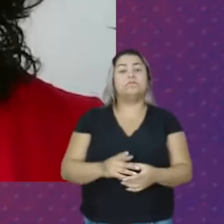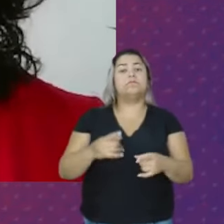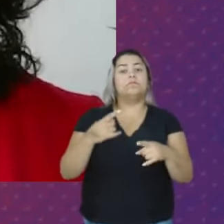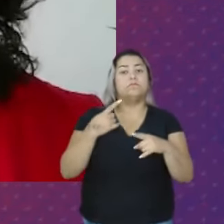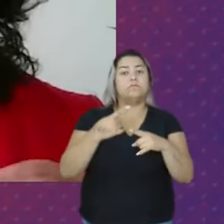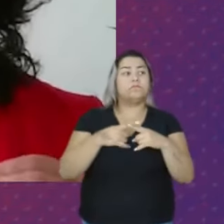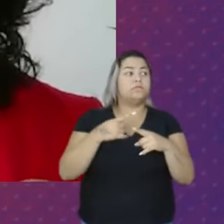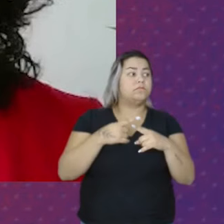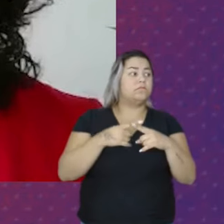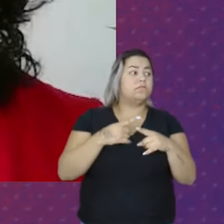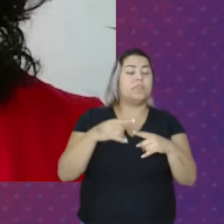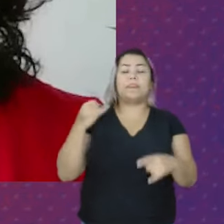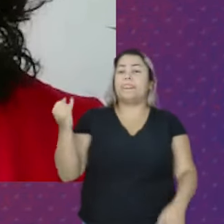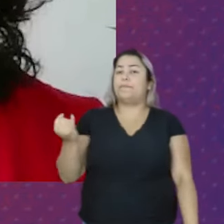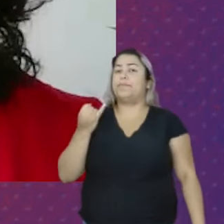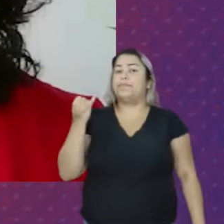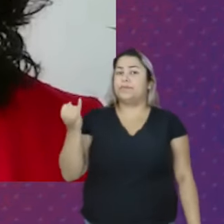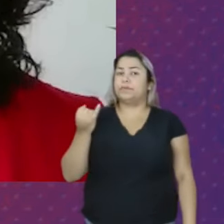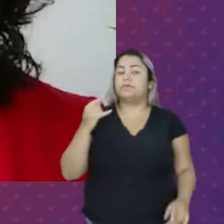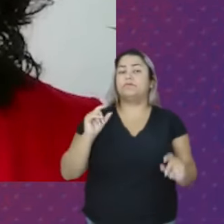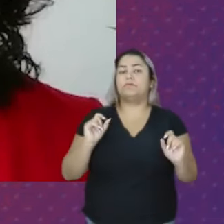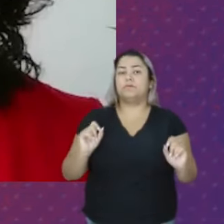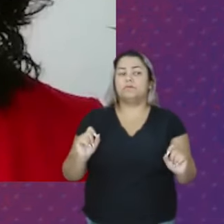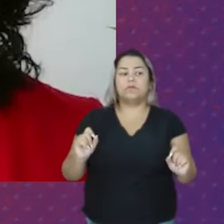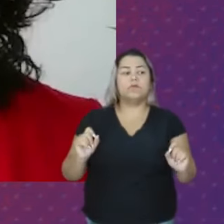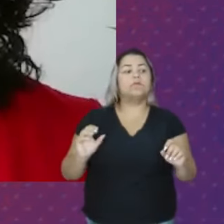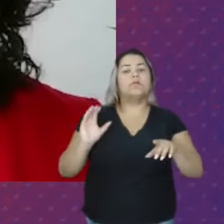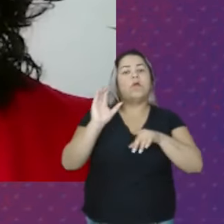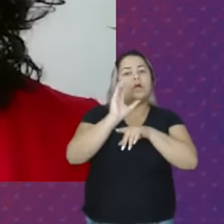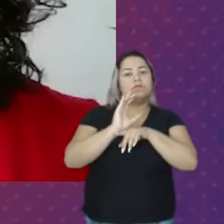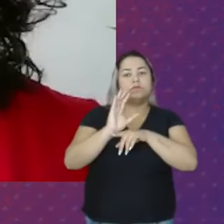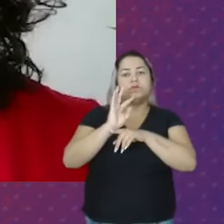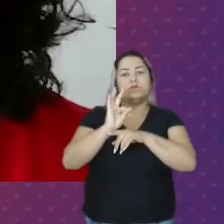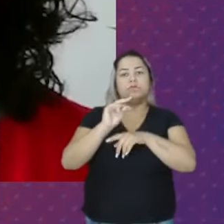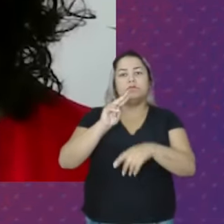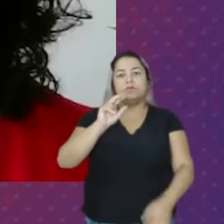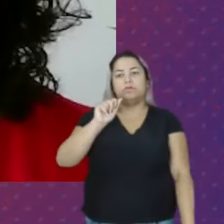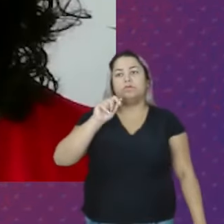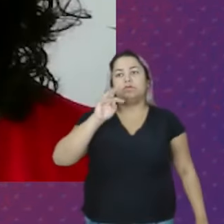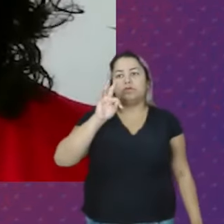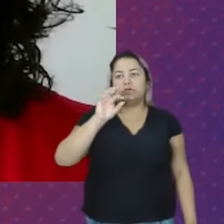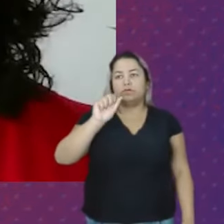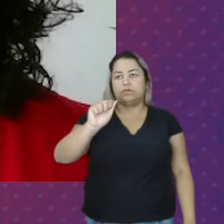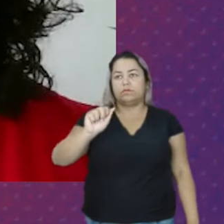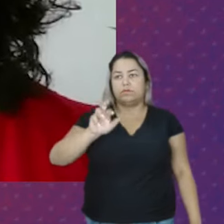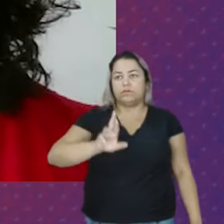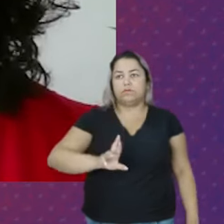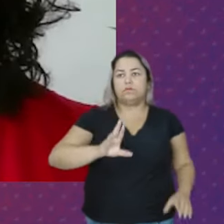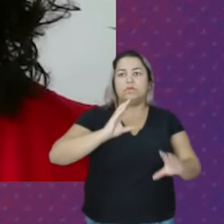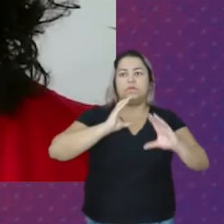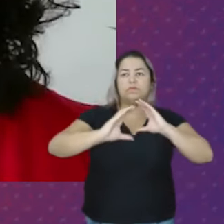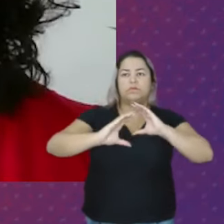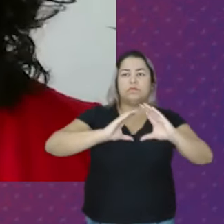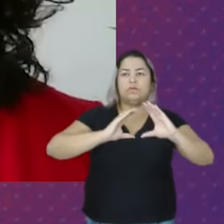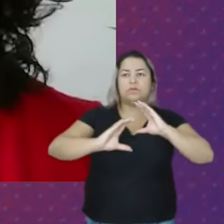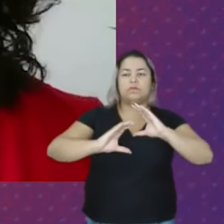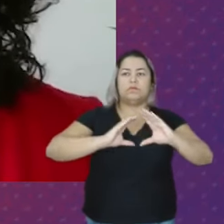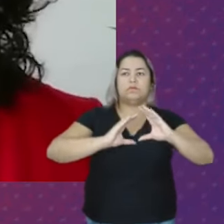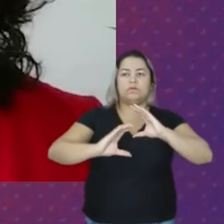Portanto, é importante que o Conselho Tutelar, a partir do recebimento de uma comunicação